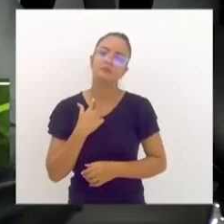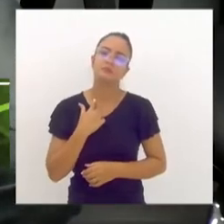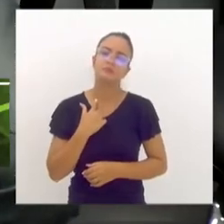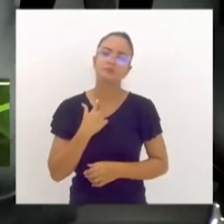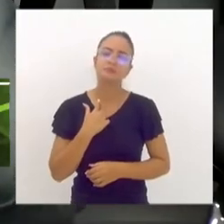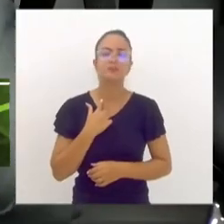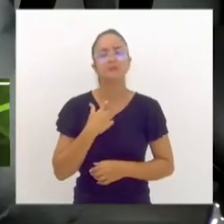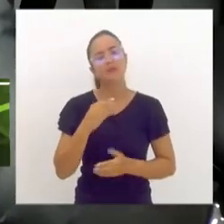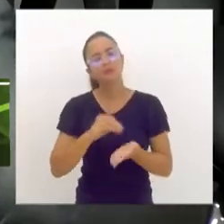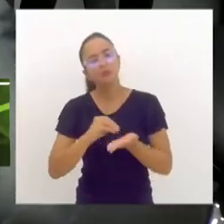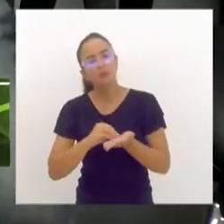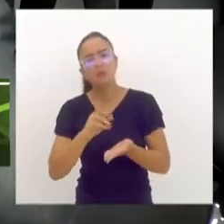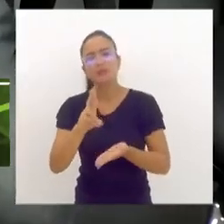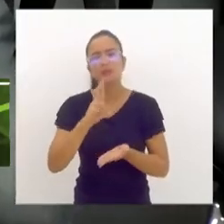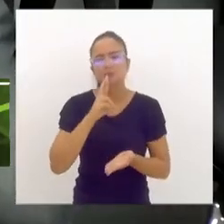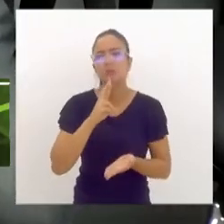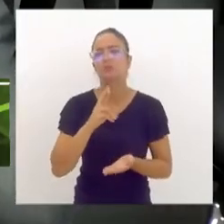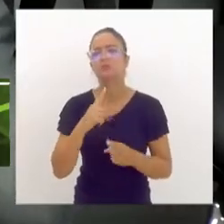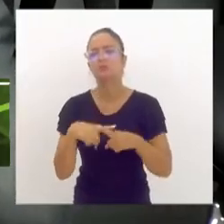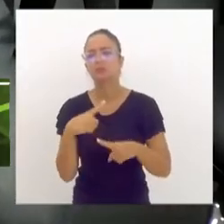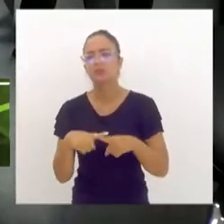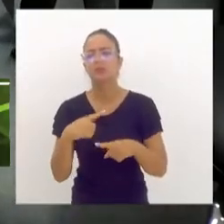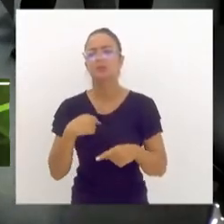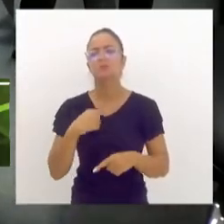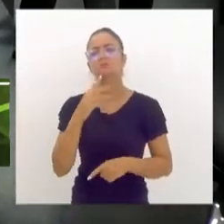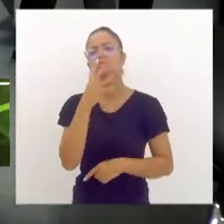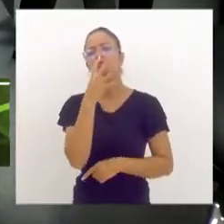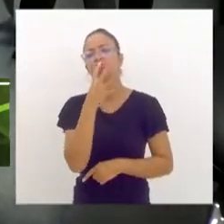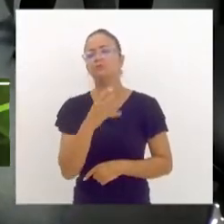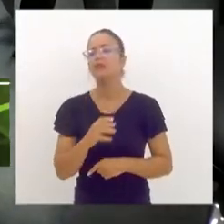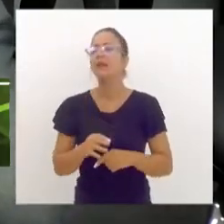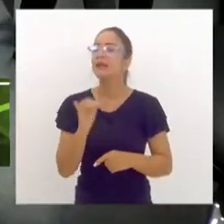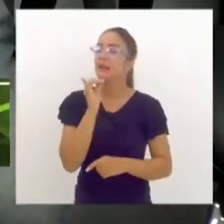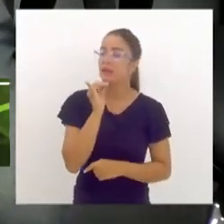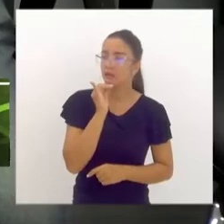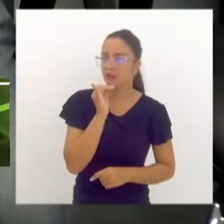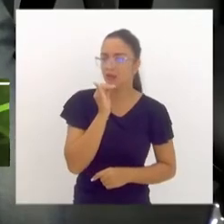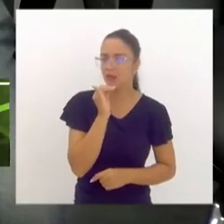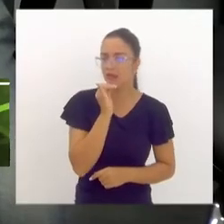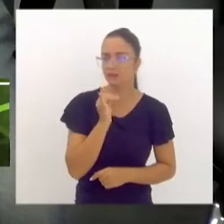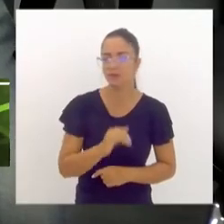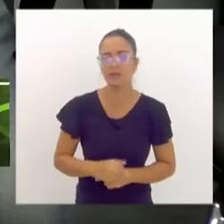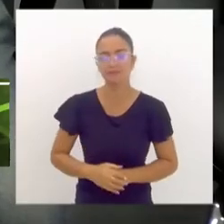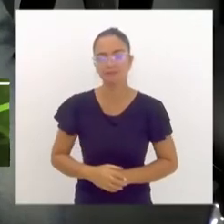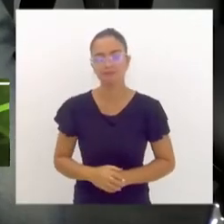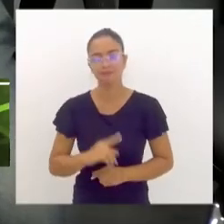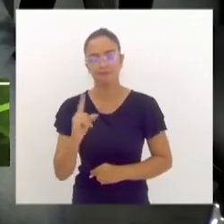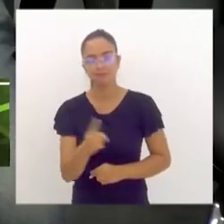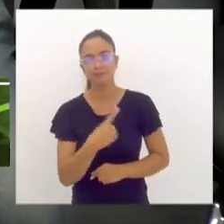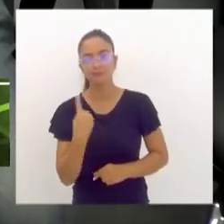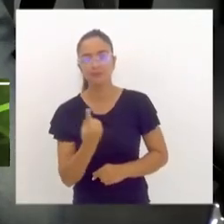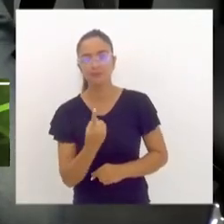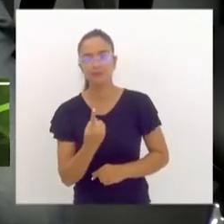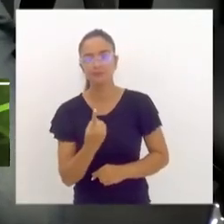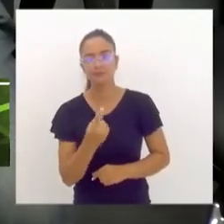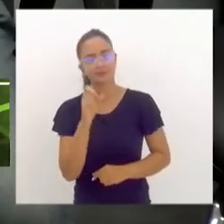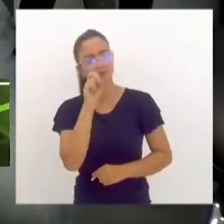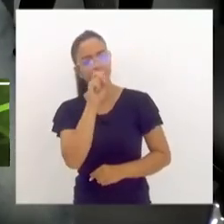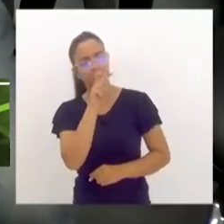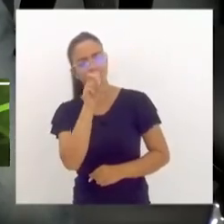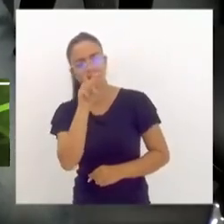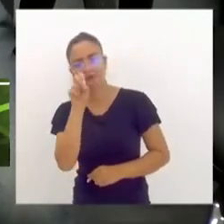uma resposta com relação a esse questionamento, onde nós temos e vemos, né, vimos